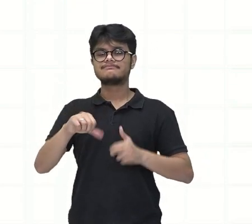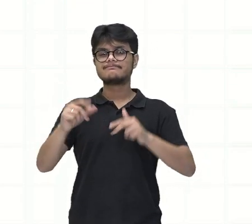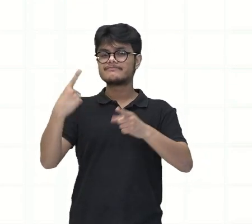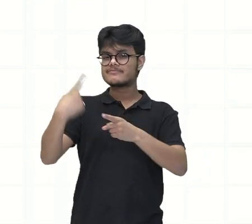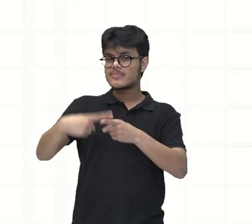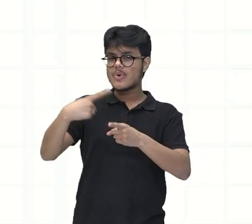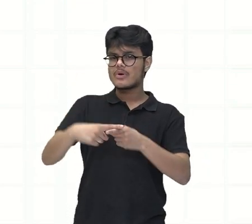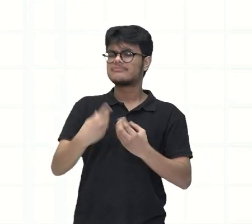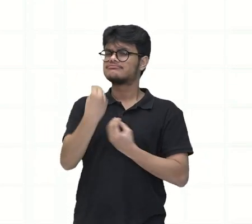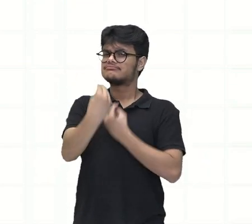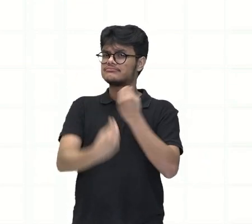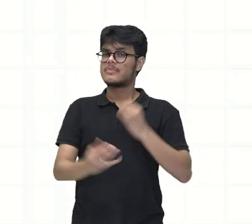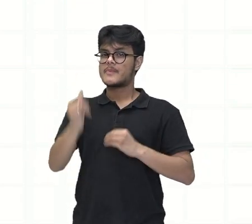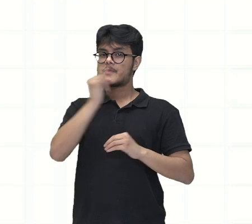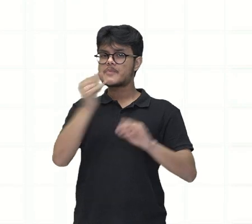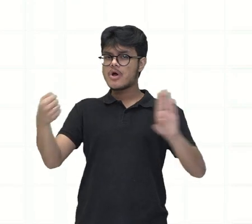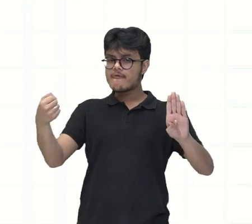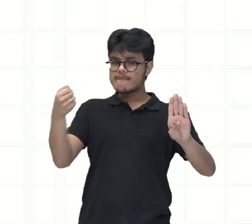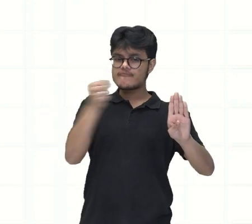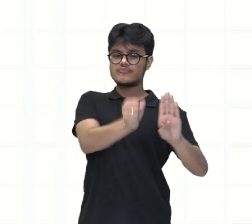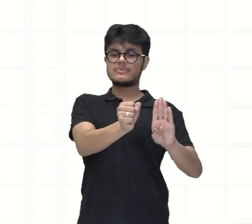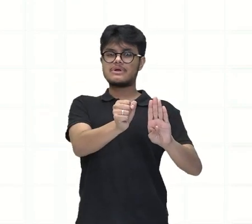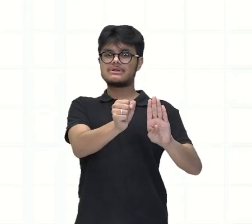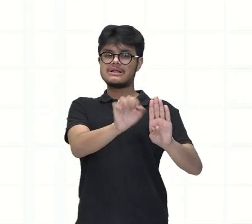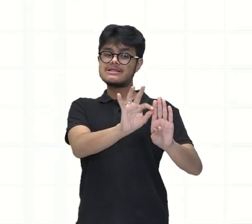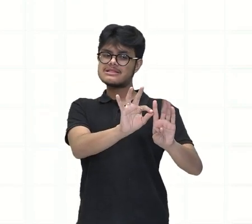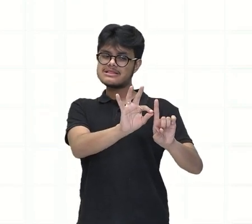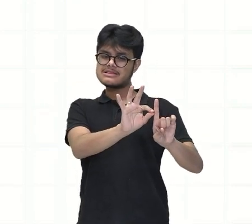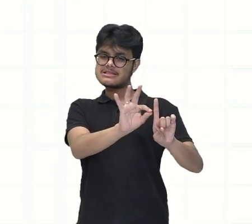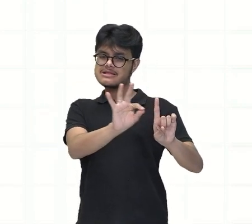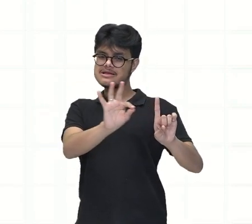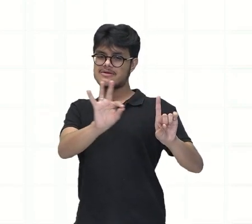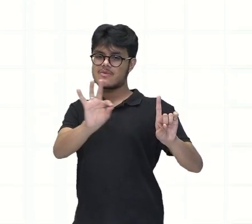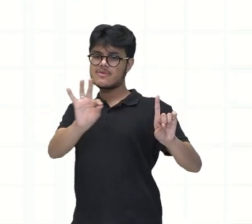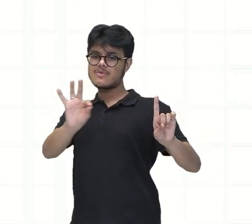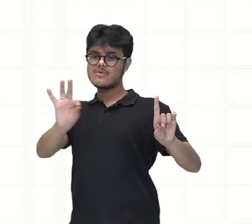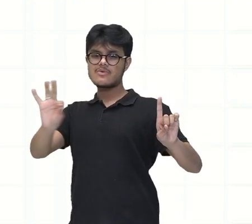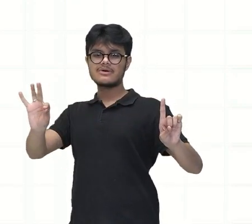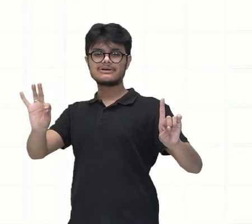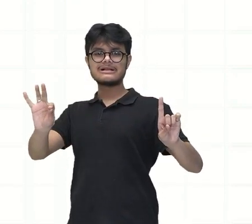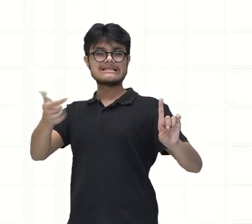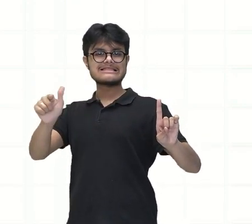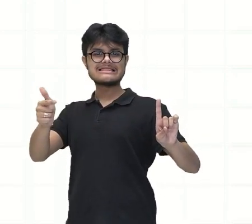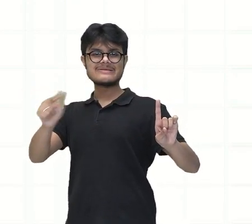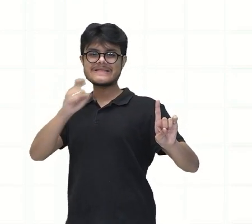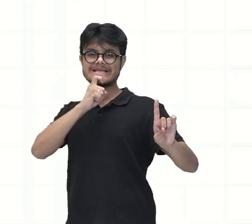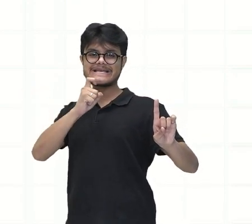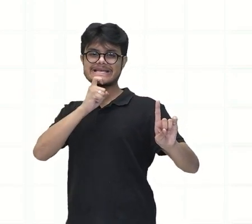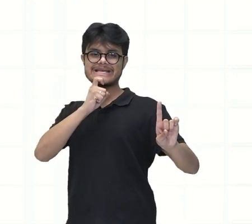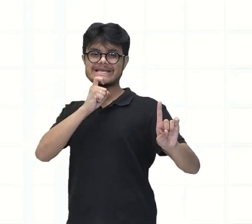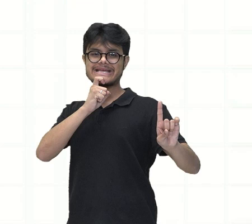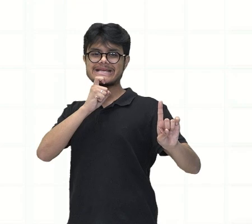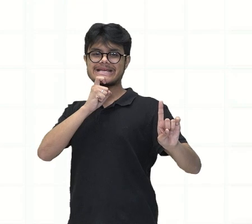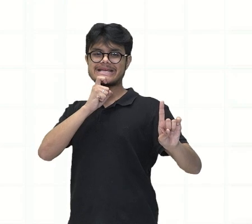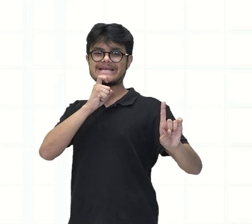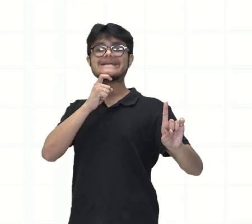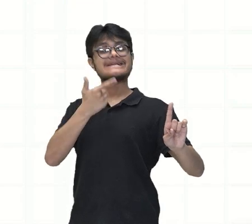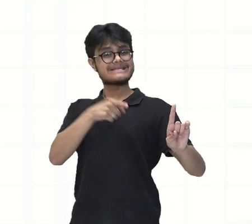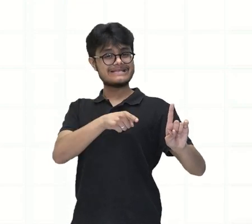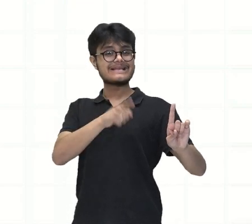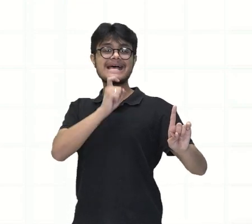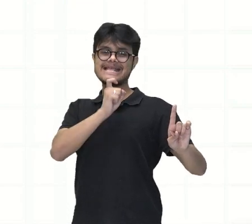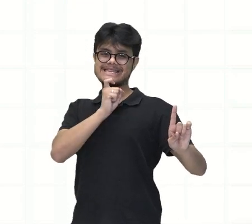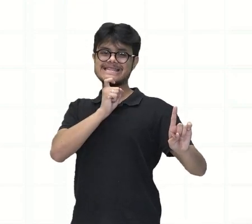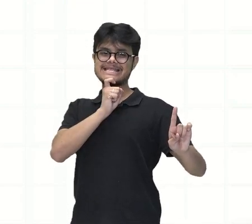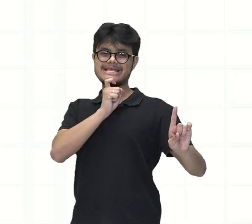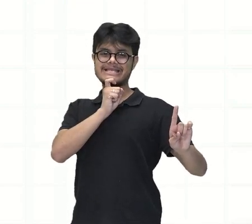a geladeira está fechada, o ar quente que entrou naquele momento, né, na